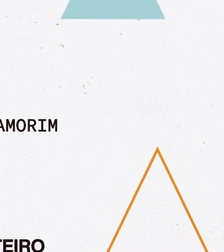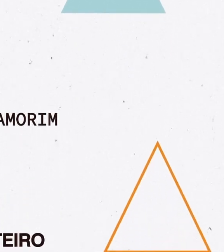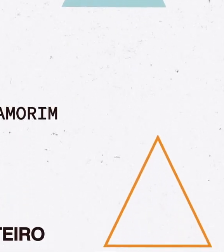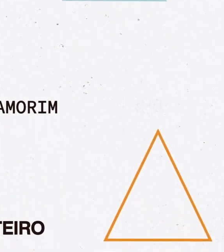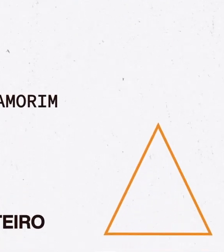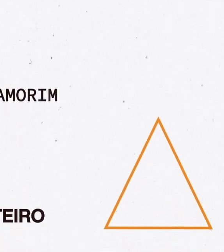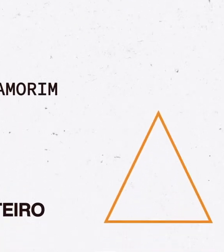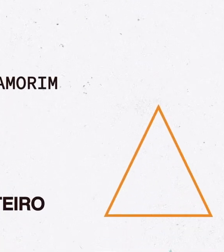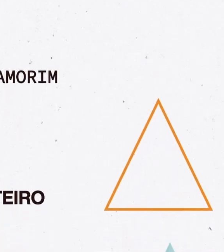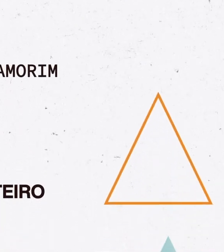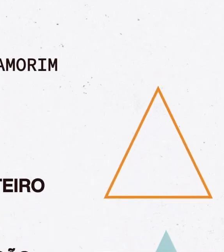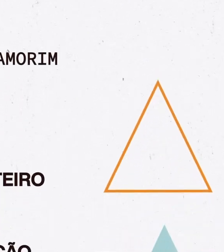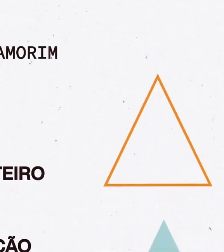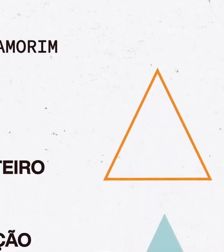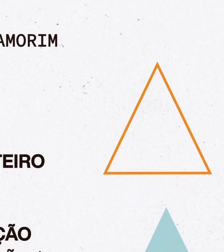Tchau.